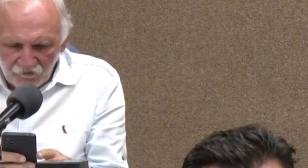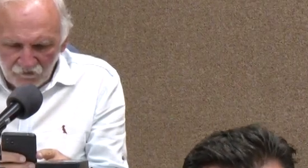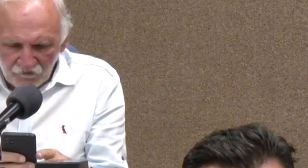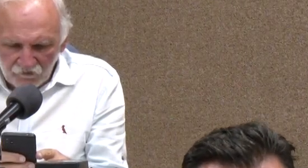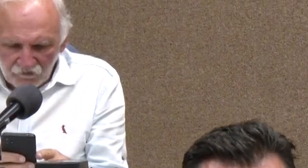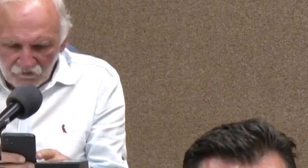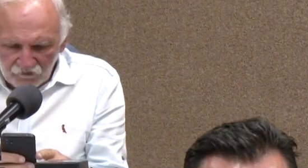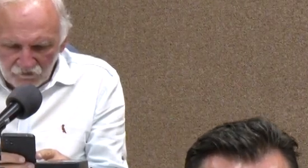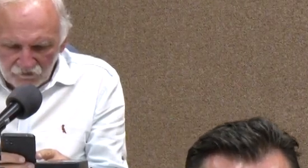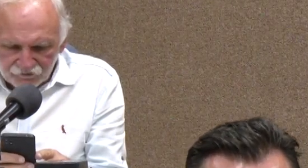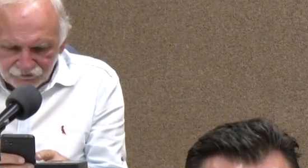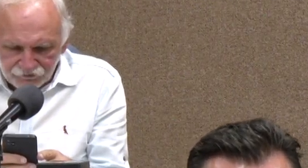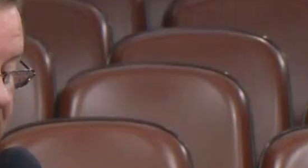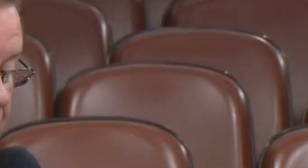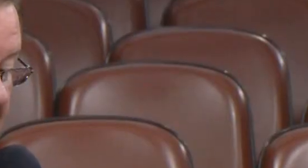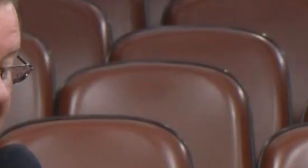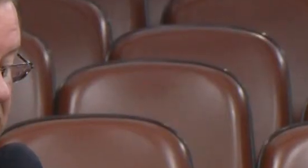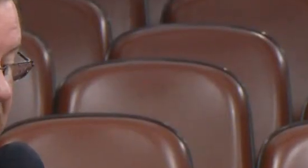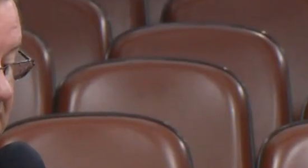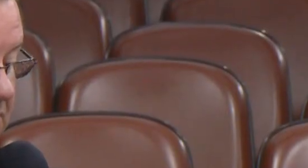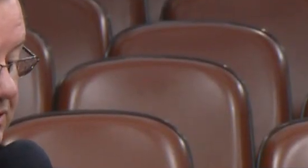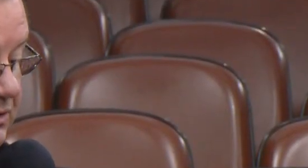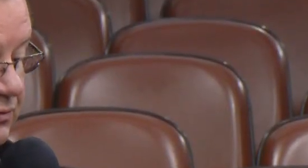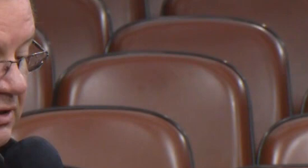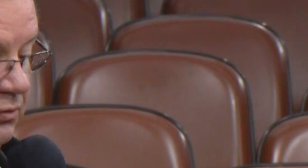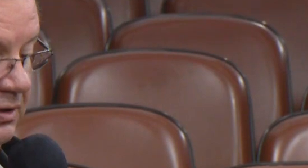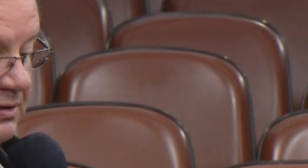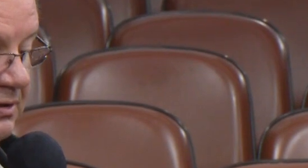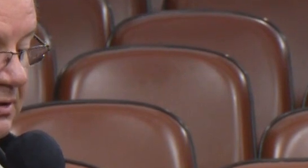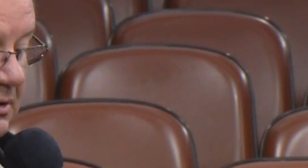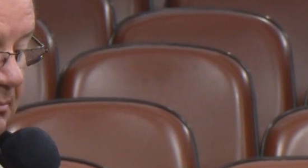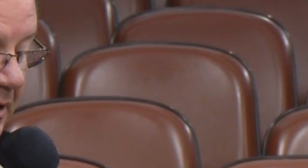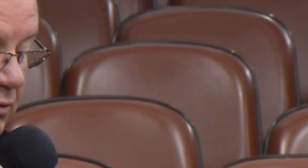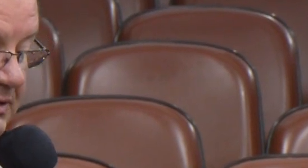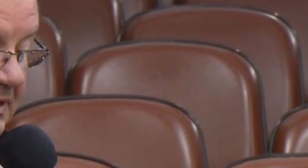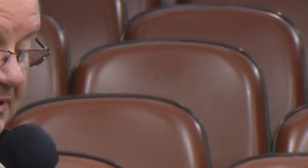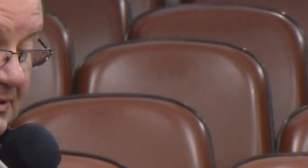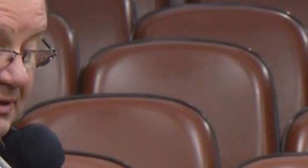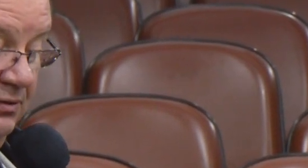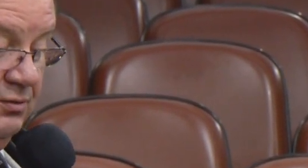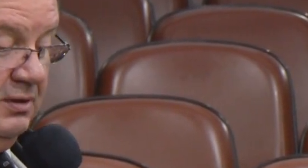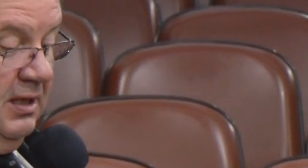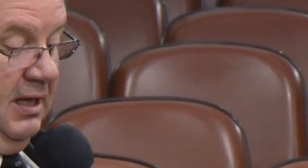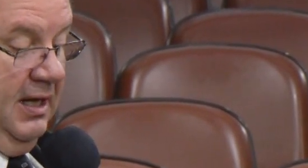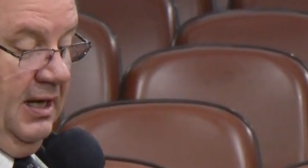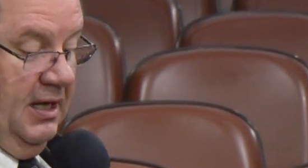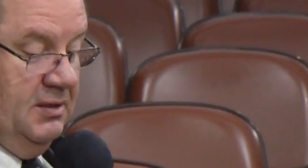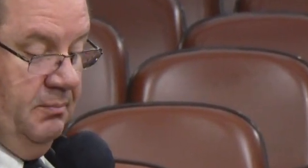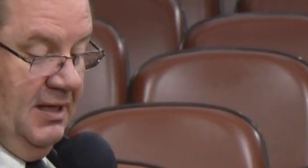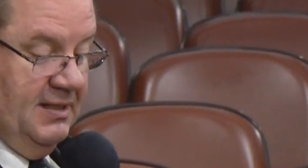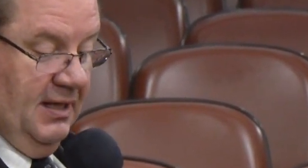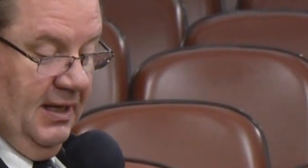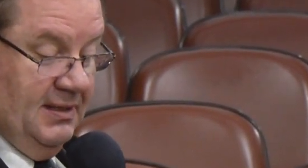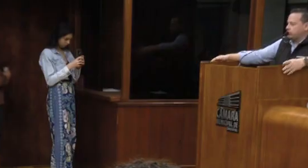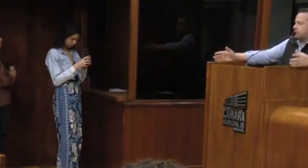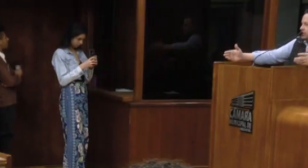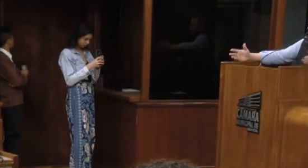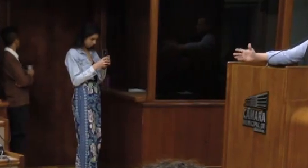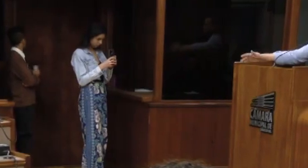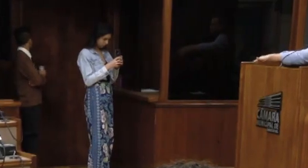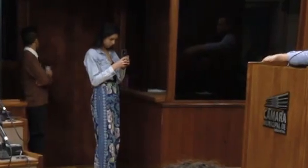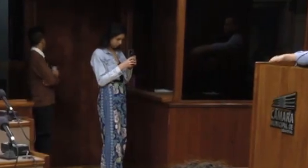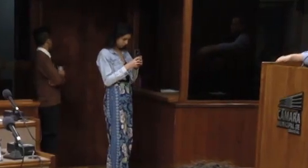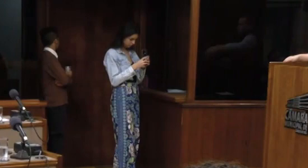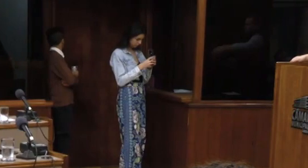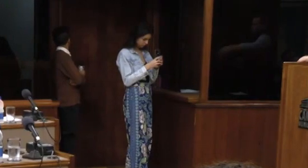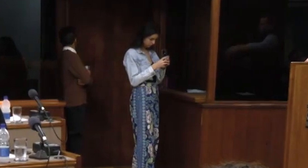é do ex-vereador Nelson Ascioli, que destaca no documento que a Igreja Católica dedica o mês de junho para a celebração,